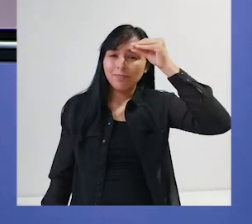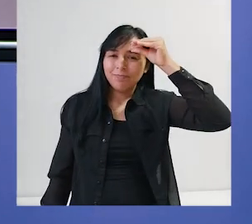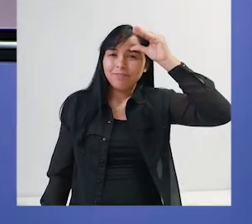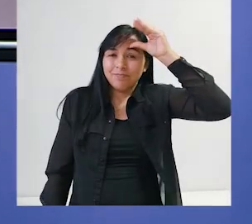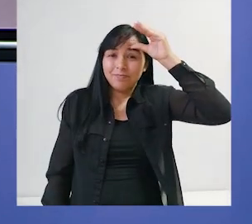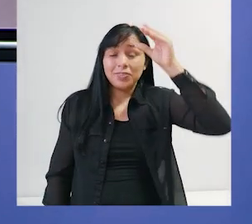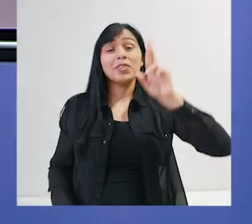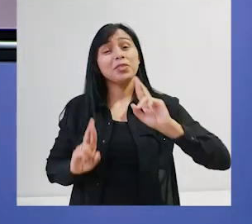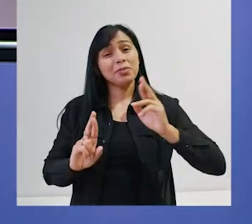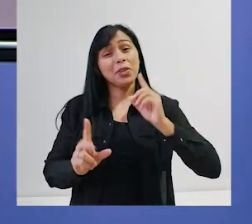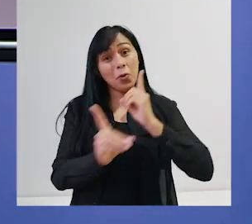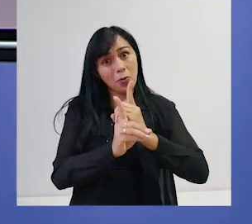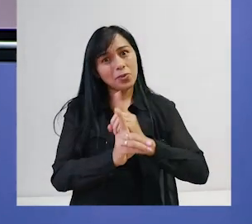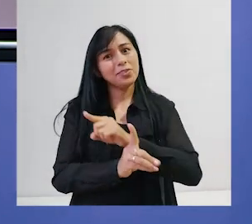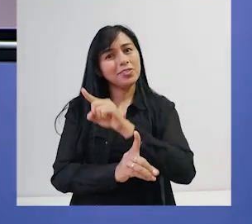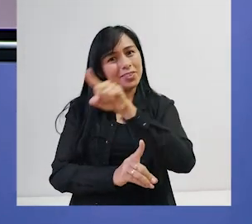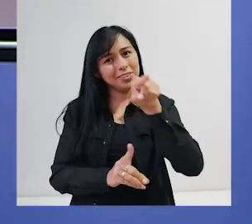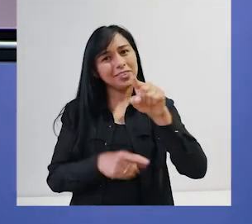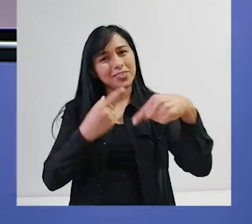eu espero vocês na nossa próxima aula tchau tchau